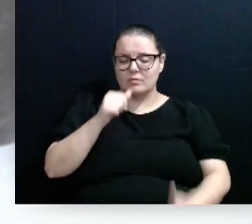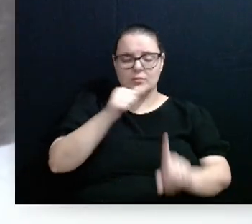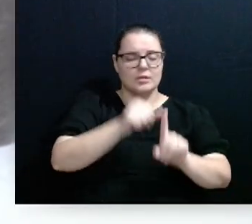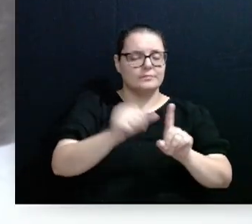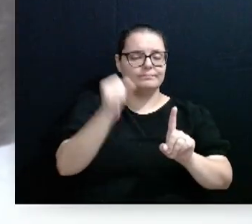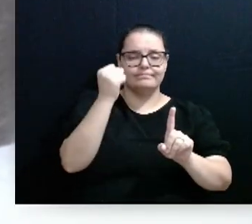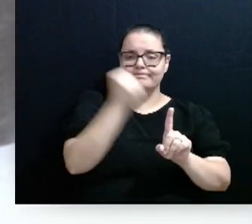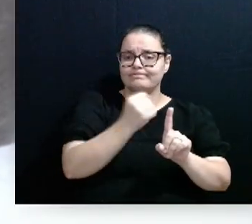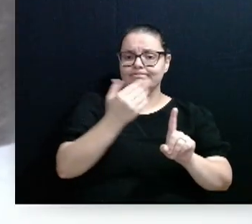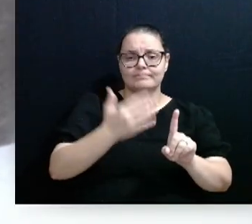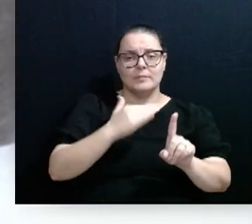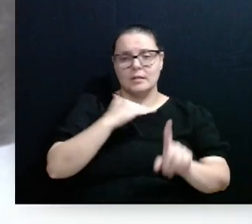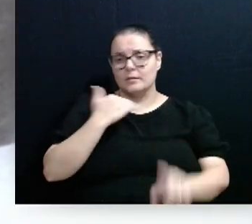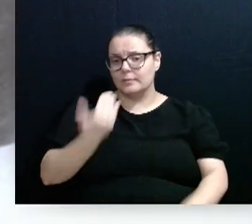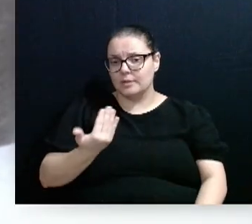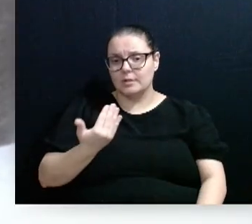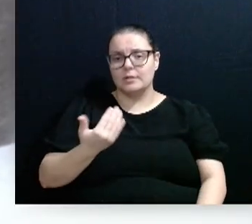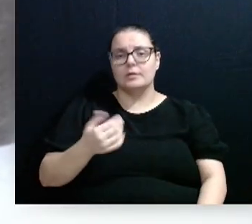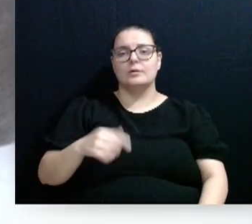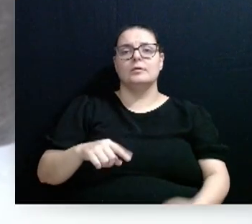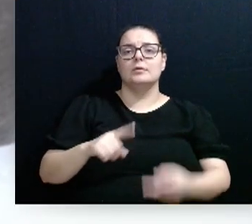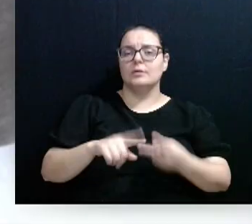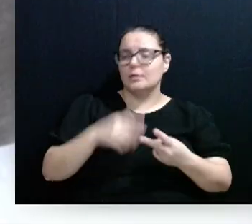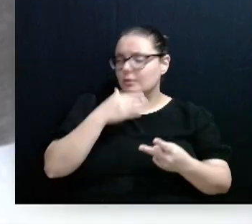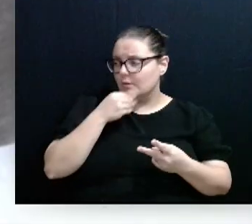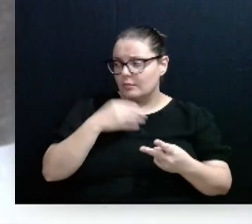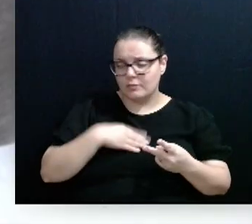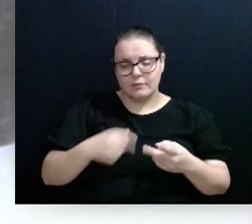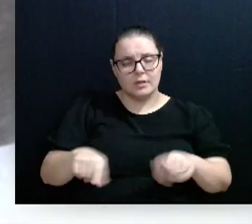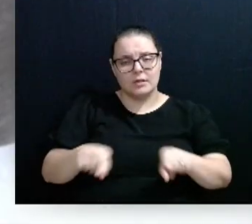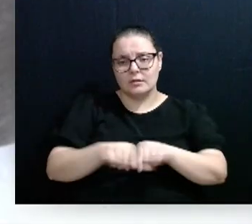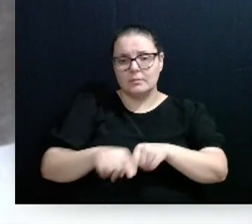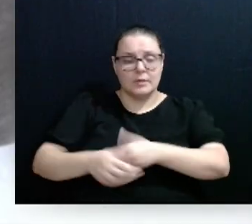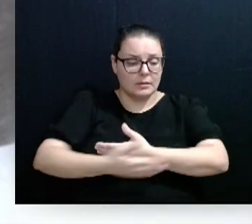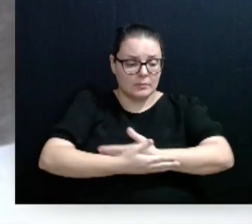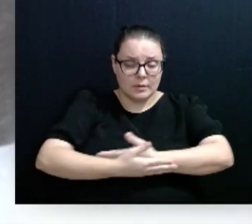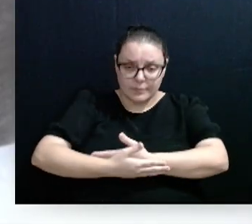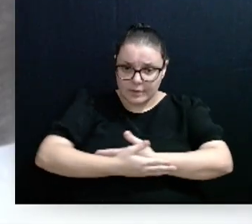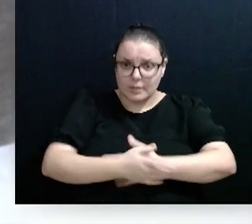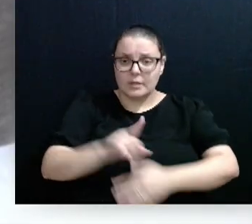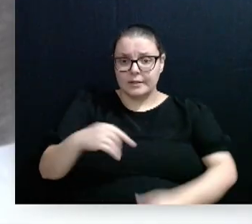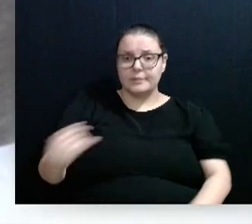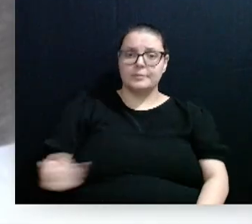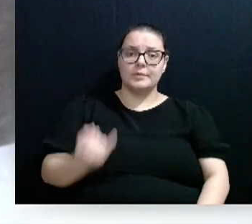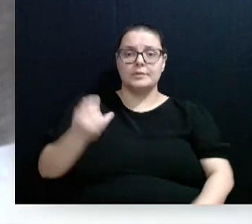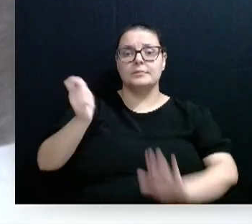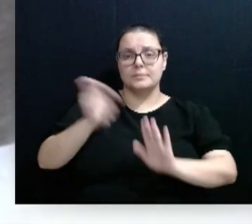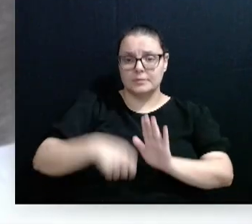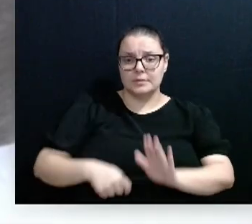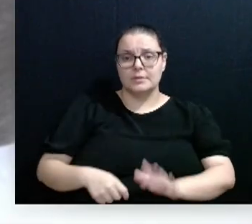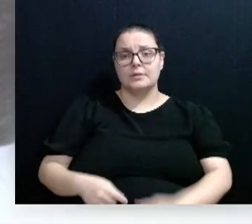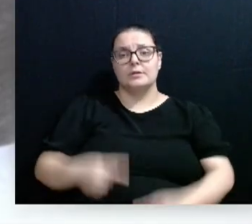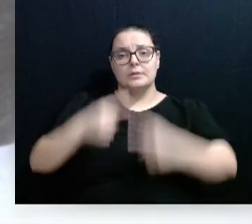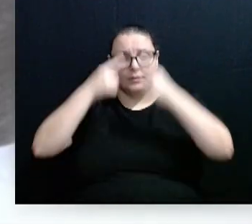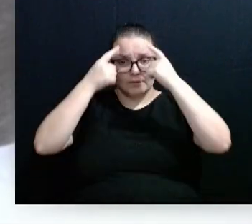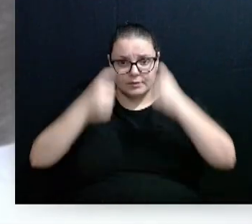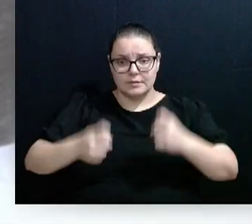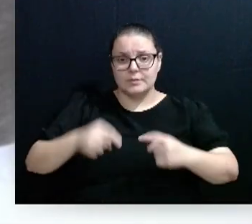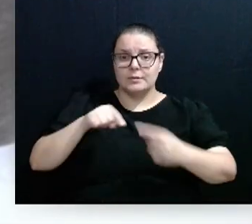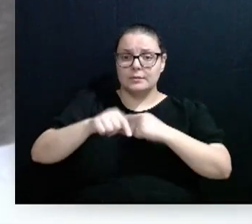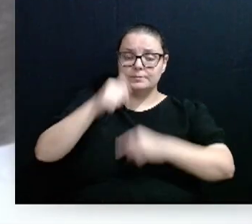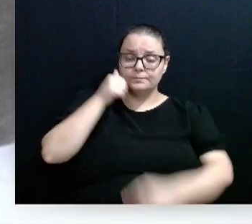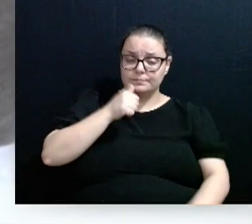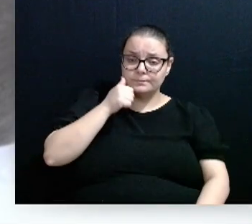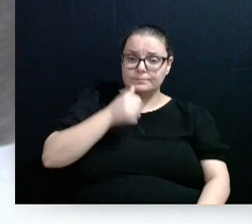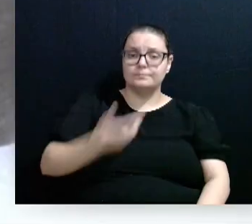feminicídio, ela e o filho. É importante deixar registrado que os casos de violência contra as mulheres